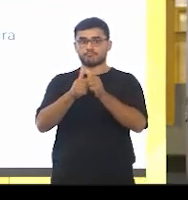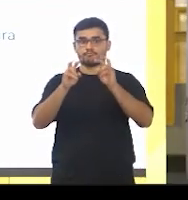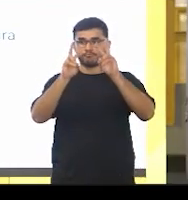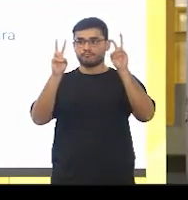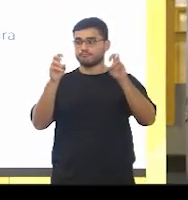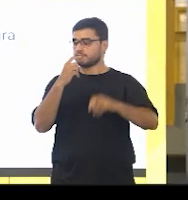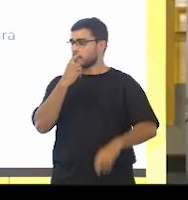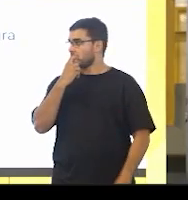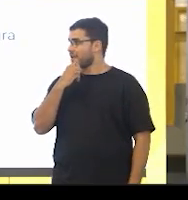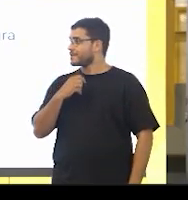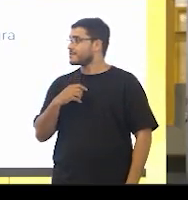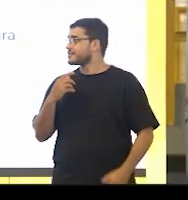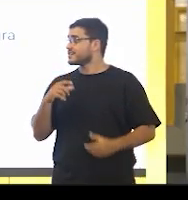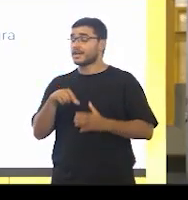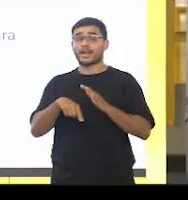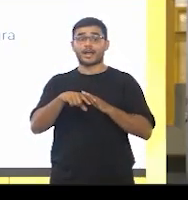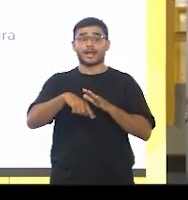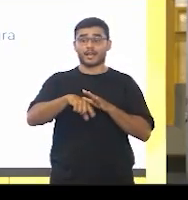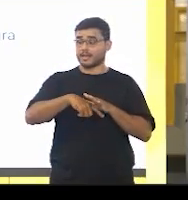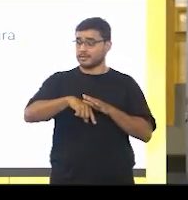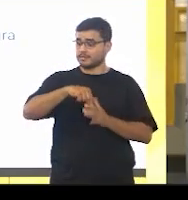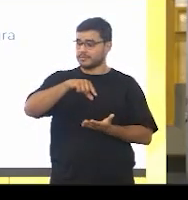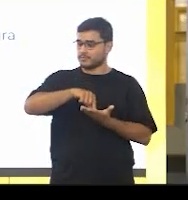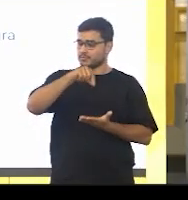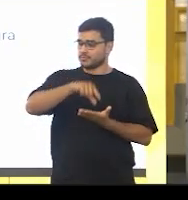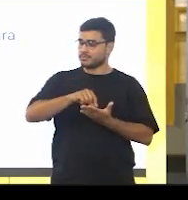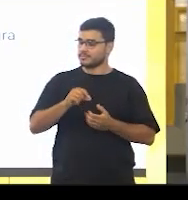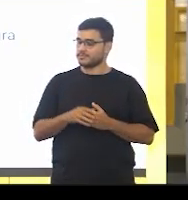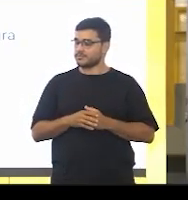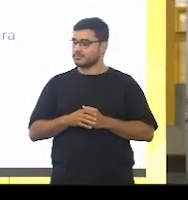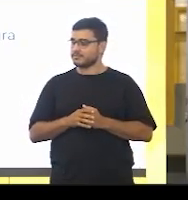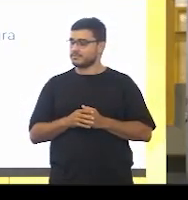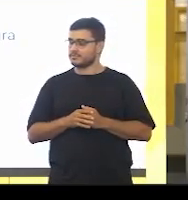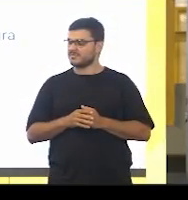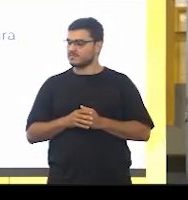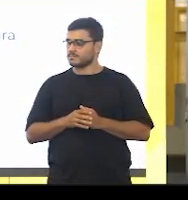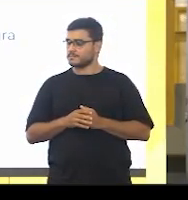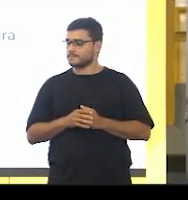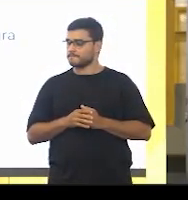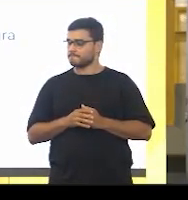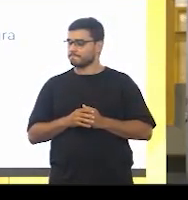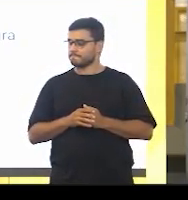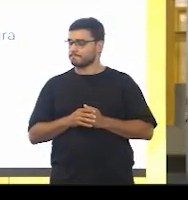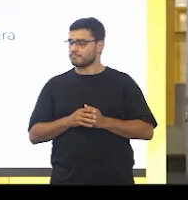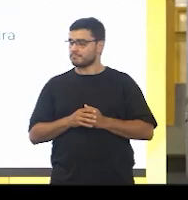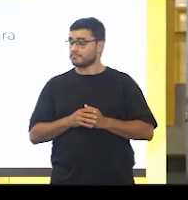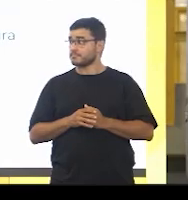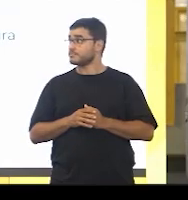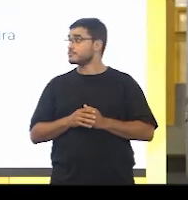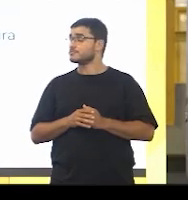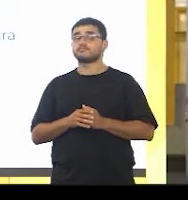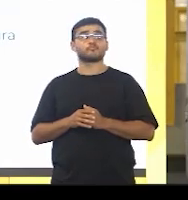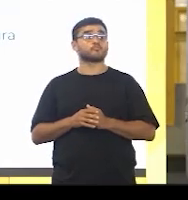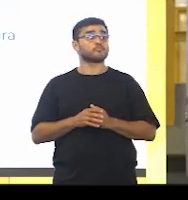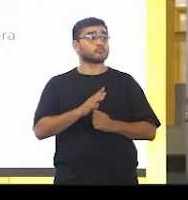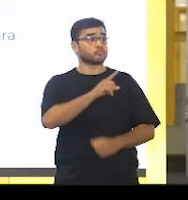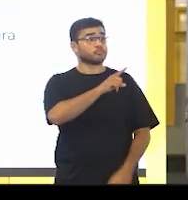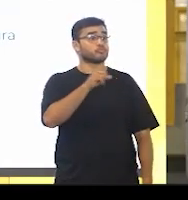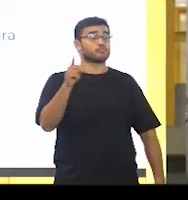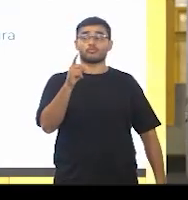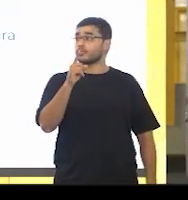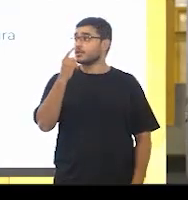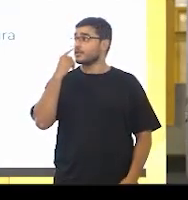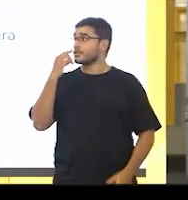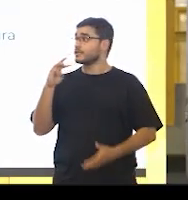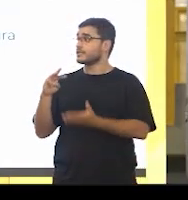Tem sim. Rapaz, meu pessoal vai ganhar até sorteio. Renata Ei, e o... antes que eu esqueça, ei, me mandaram